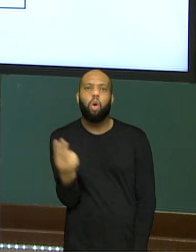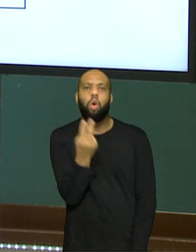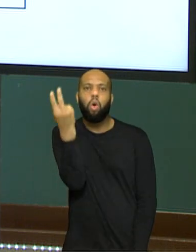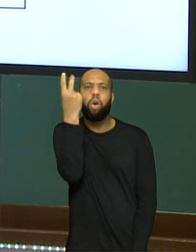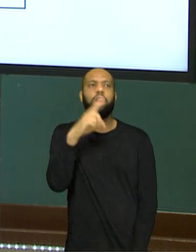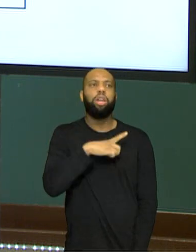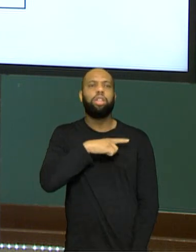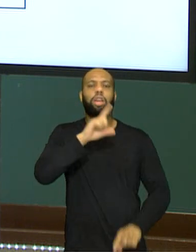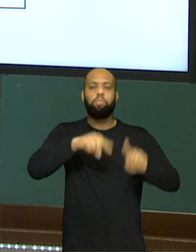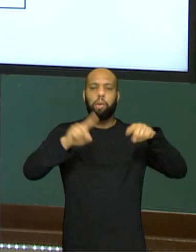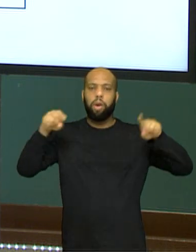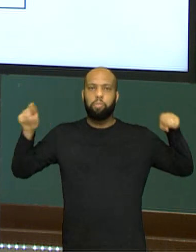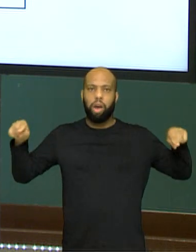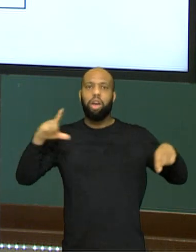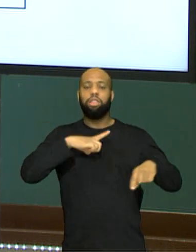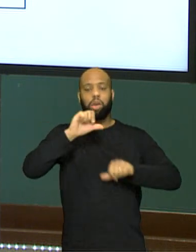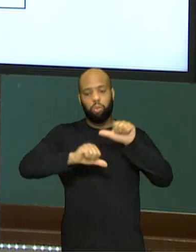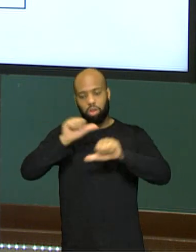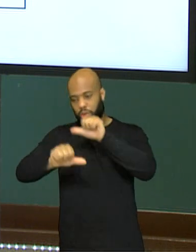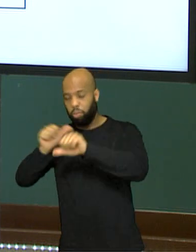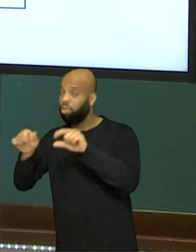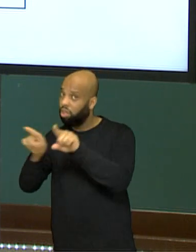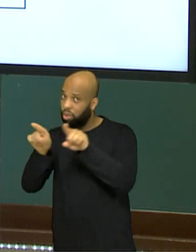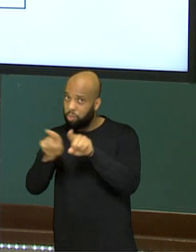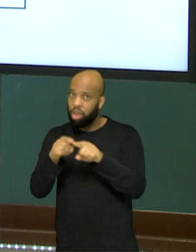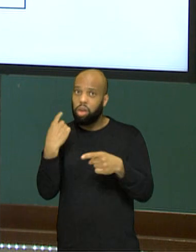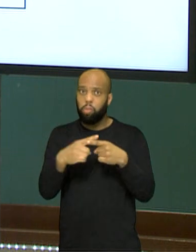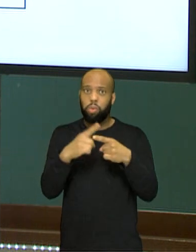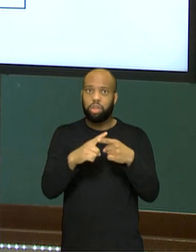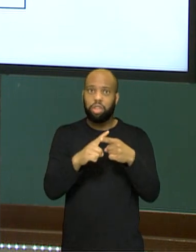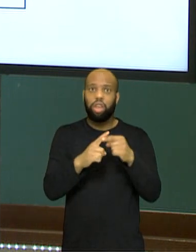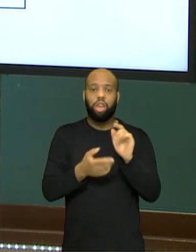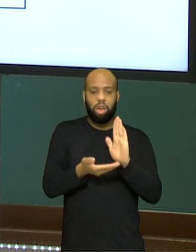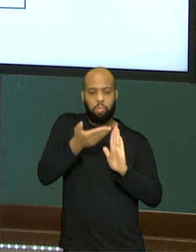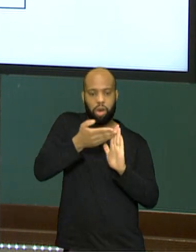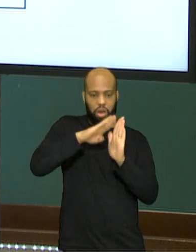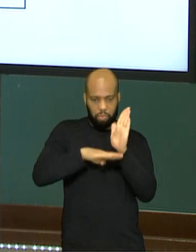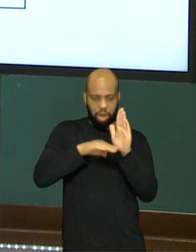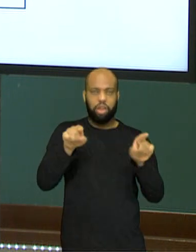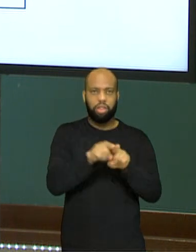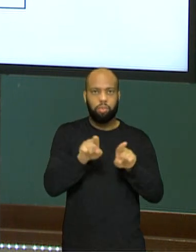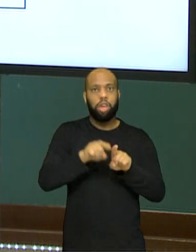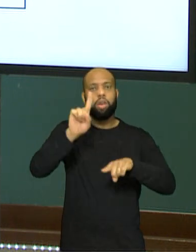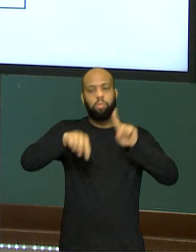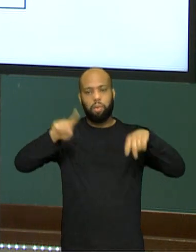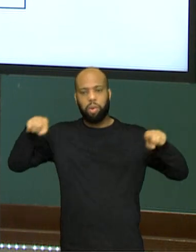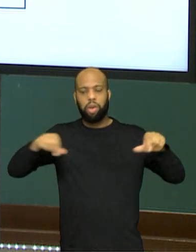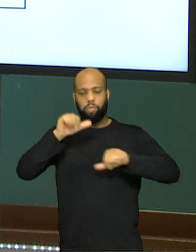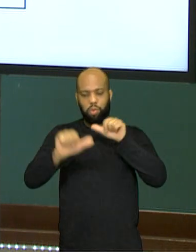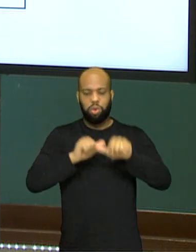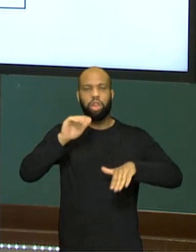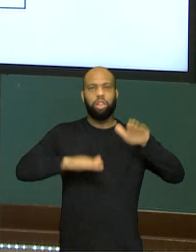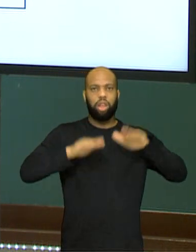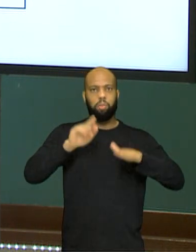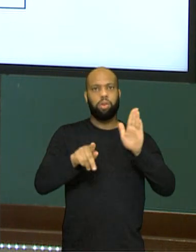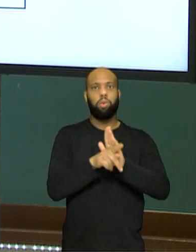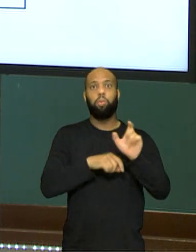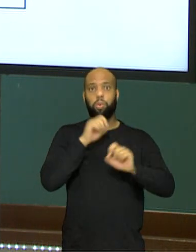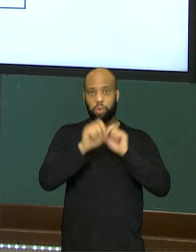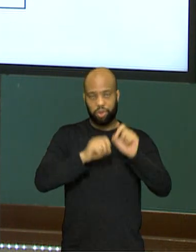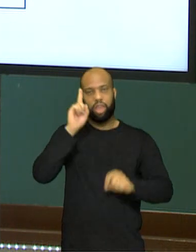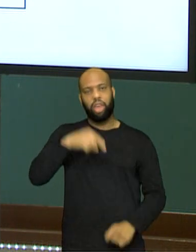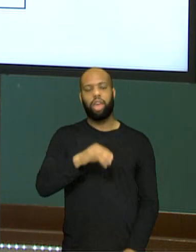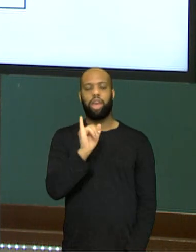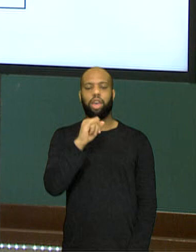os preços e eles são rotativos, né? Eles sobem, diminuem, eles se alteram dependendo da inflação.